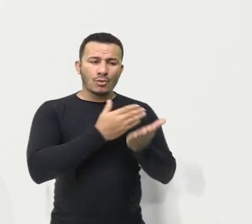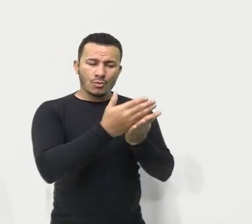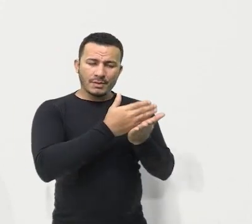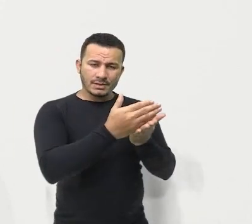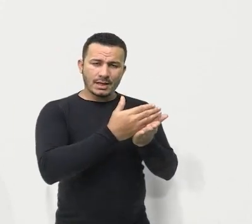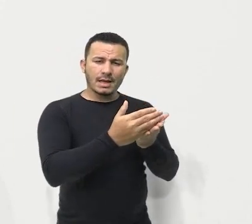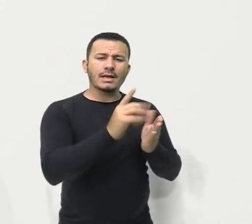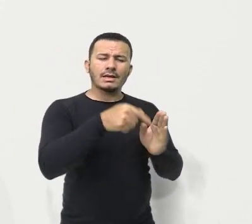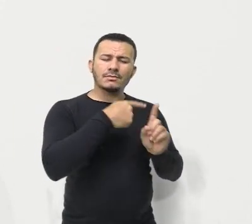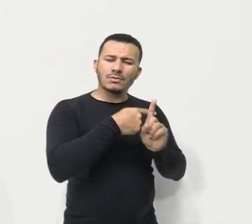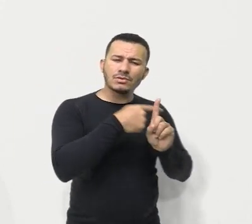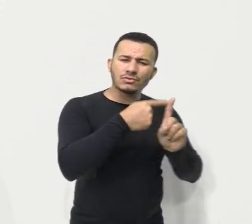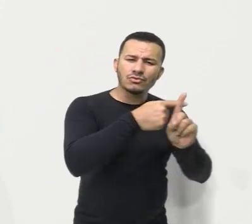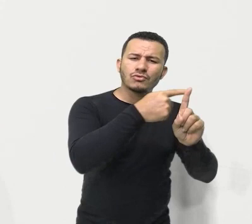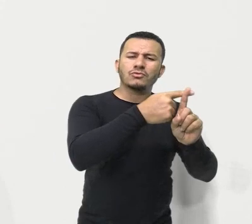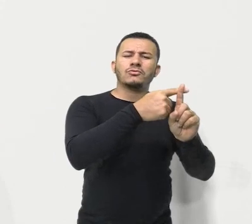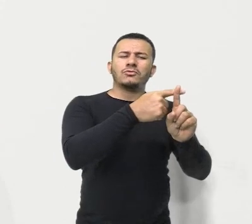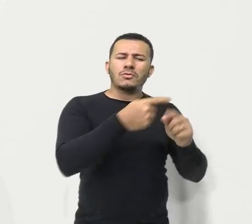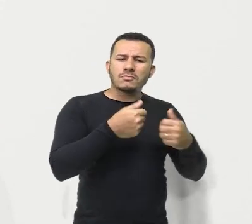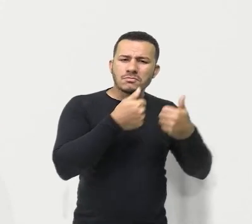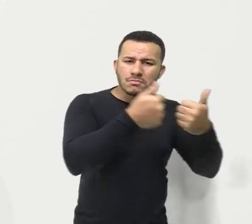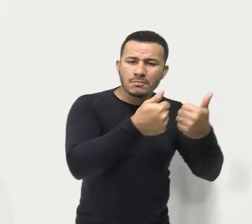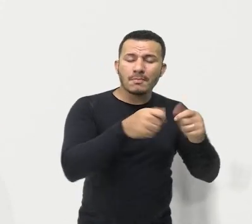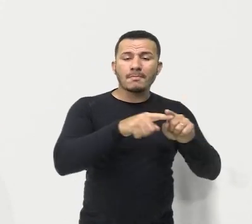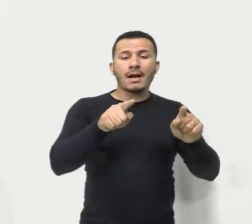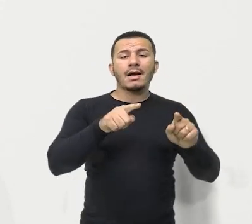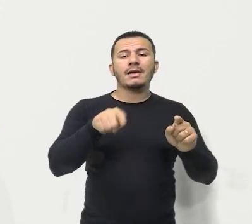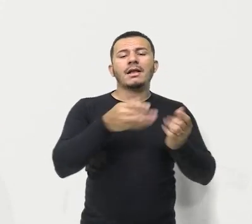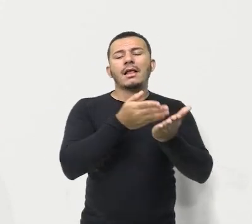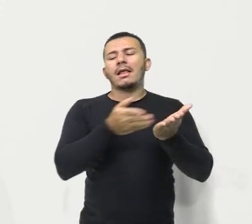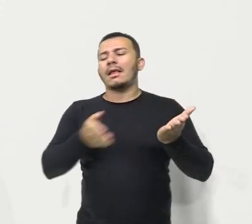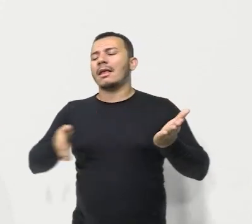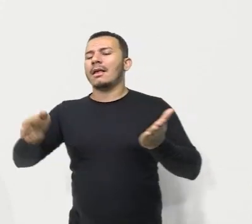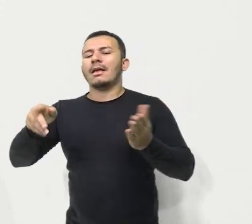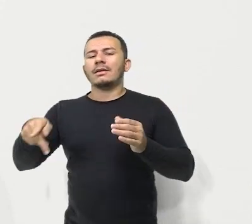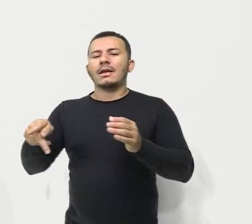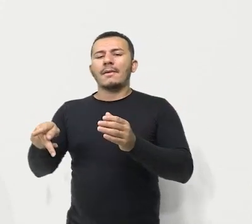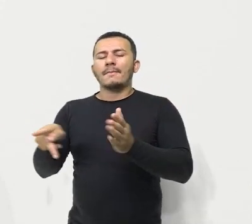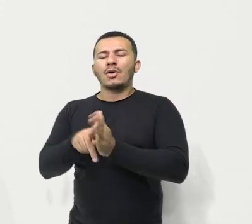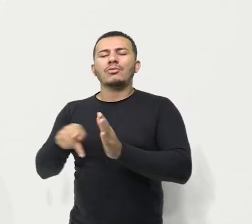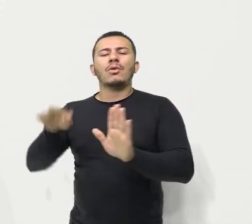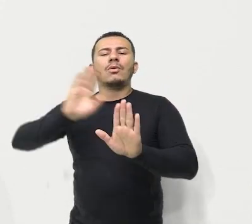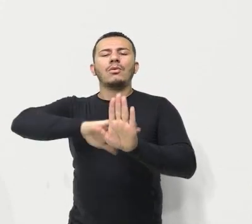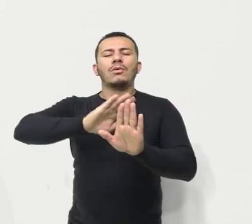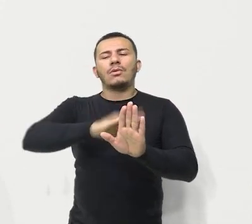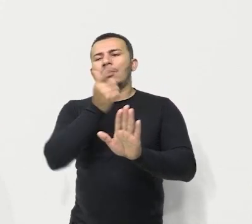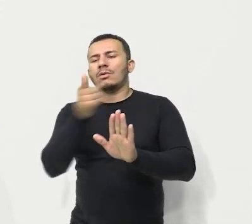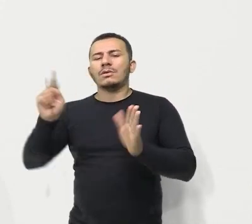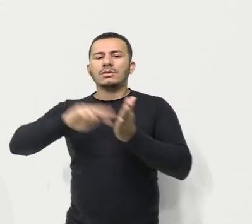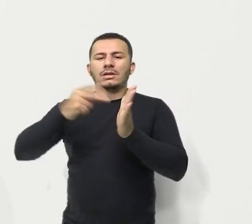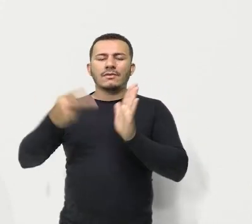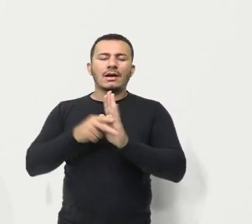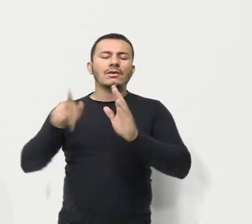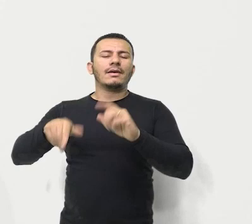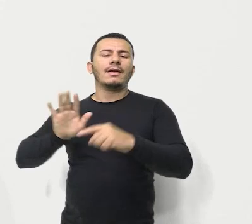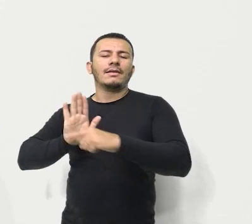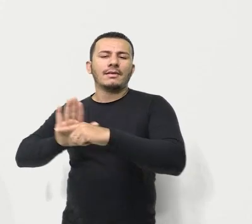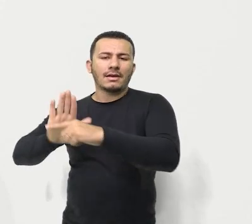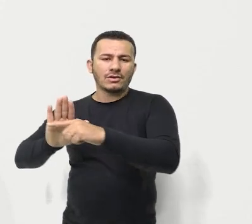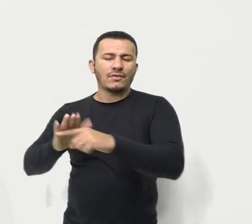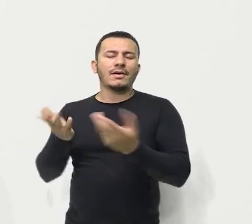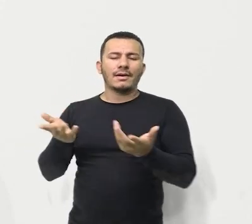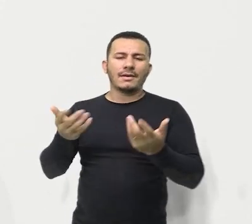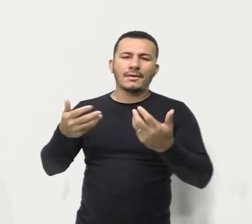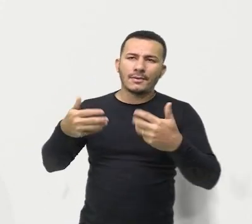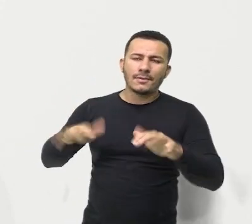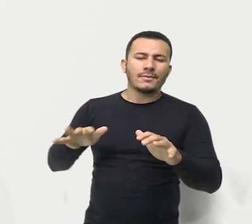coisa, mas o que eu quero explorar é exatamente o contrário. O que eu realmente quero dizer como mensagem